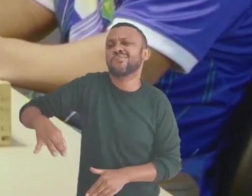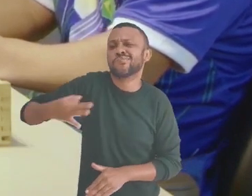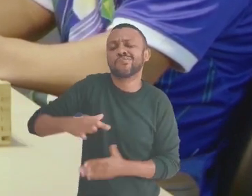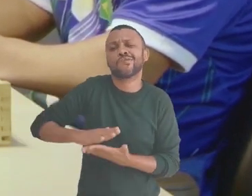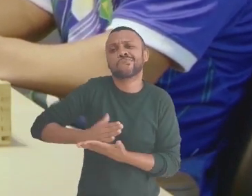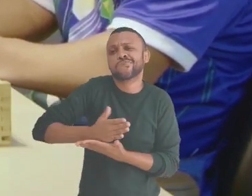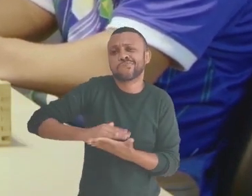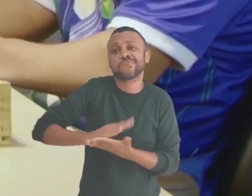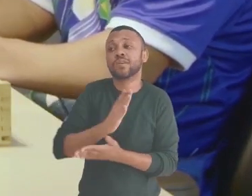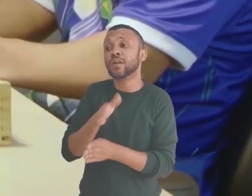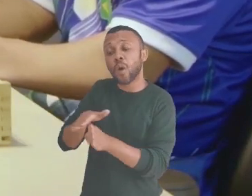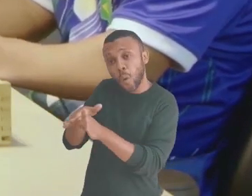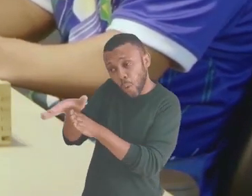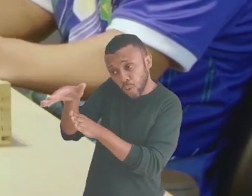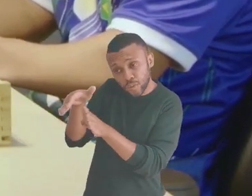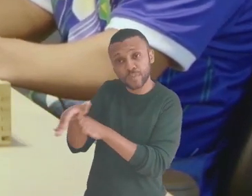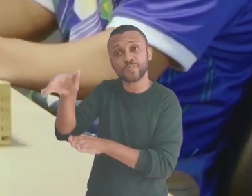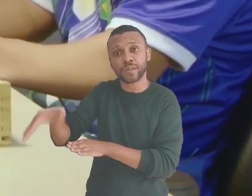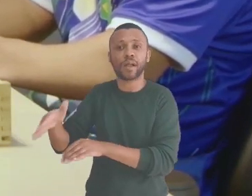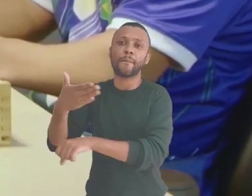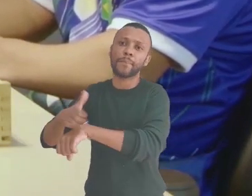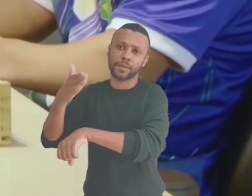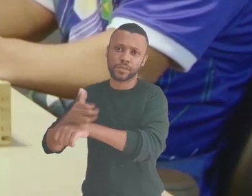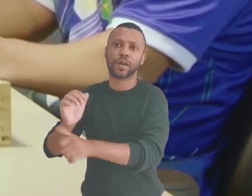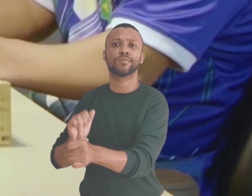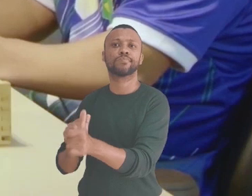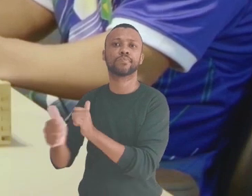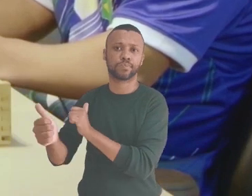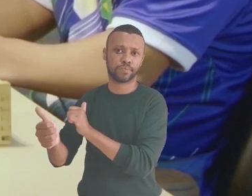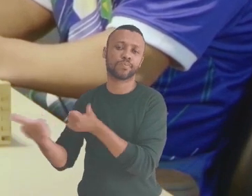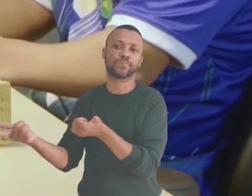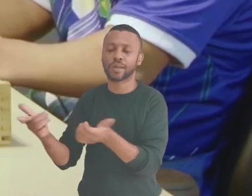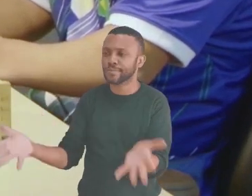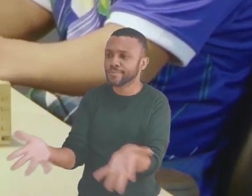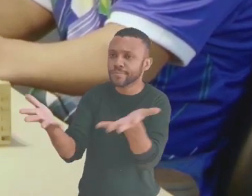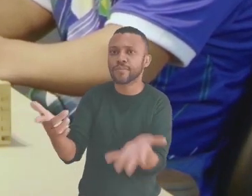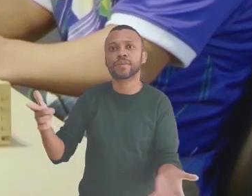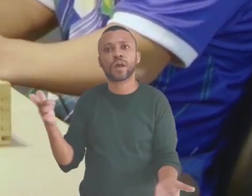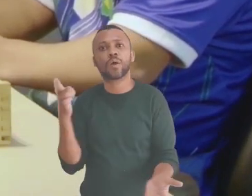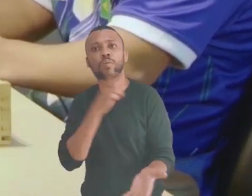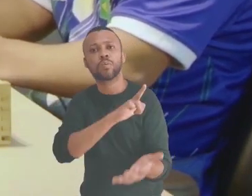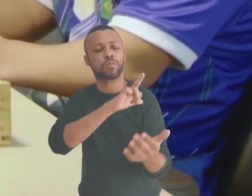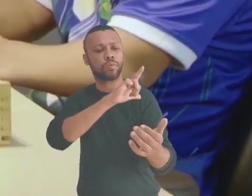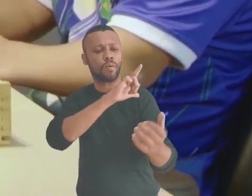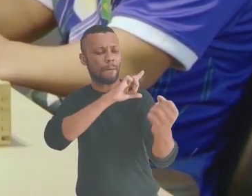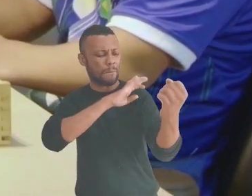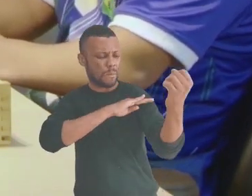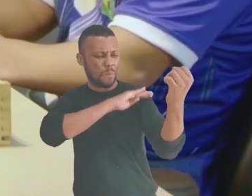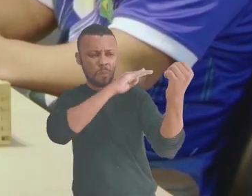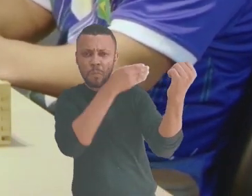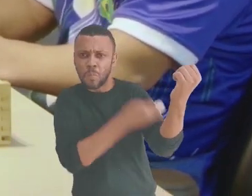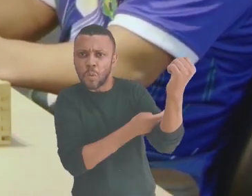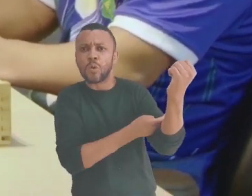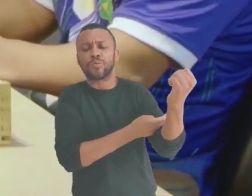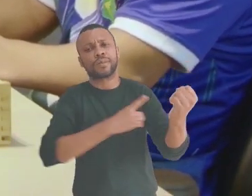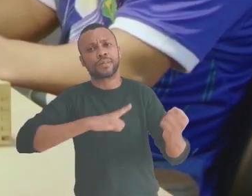exercício como você, dançar como ele, praticar o halterofilismo, é o que faz com que vocês ganhem tônus muscular e tal, para manter uma